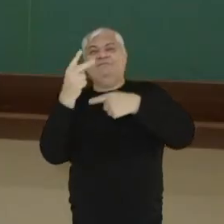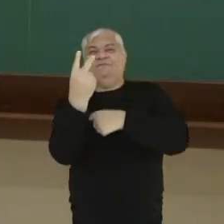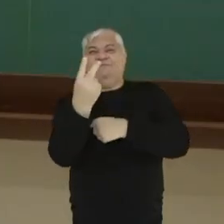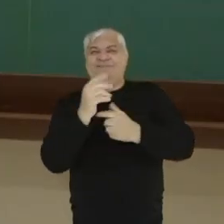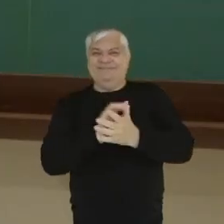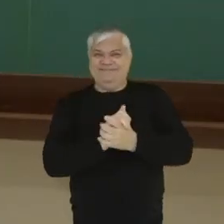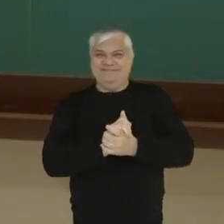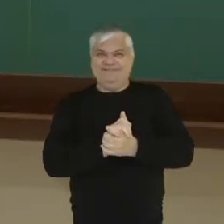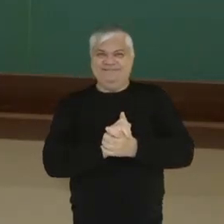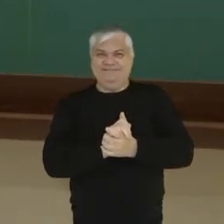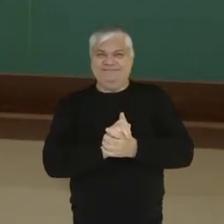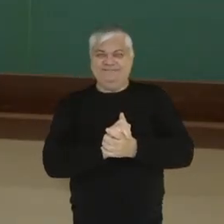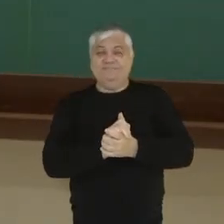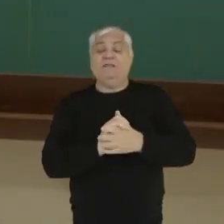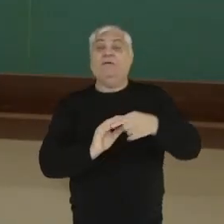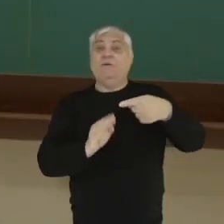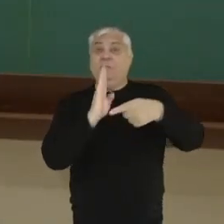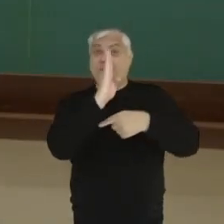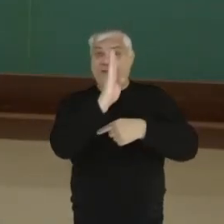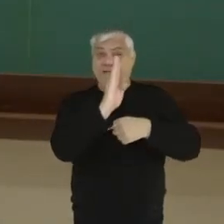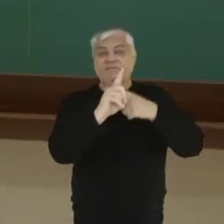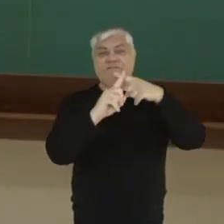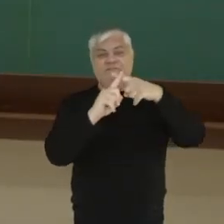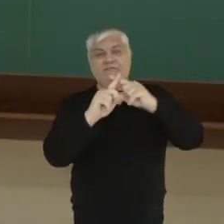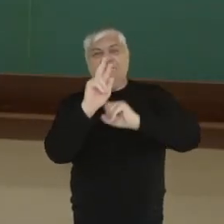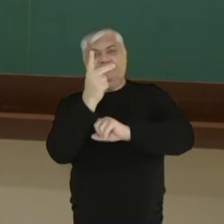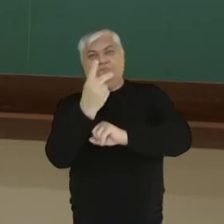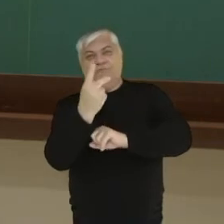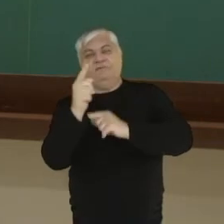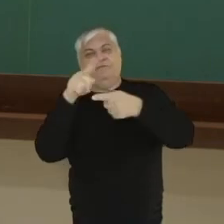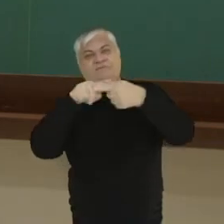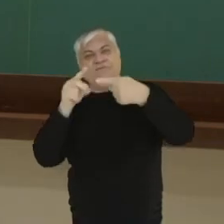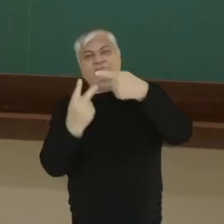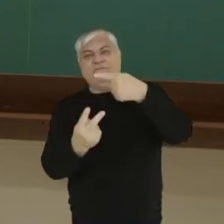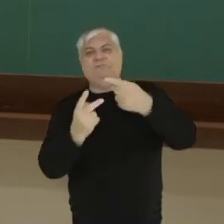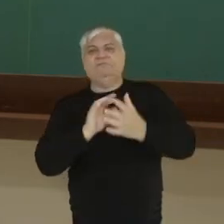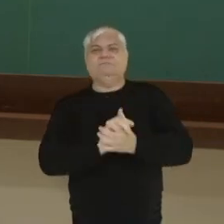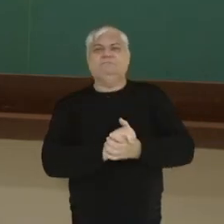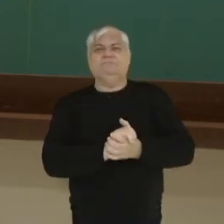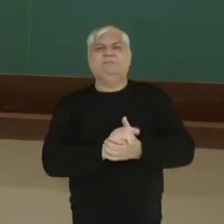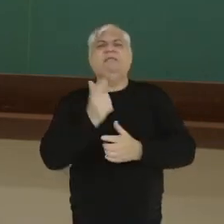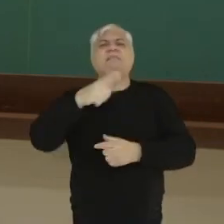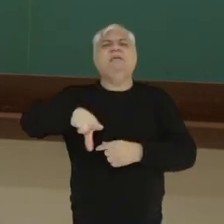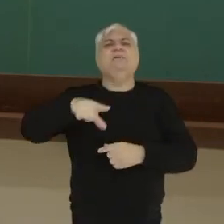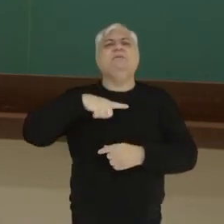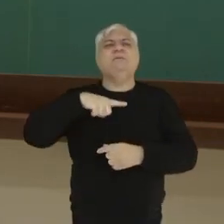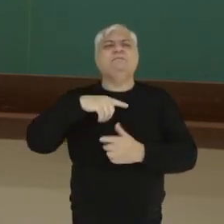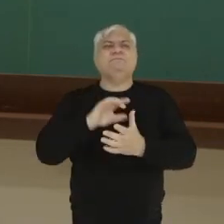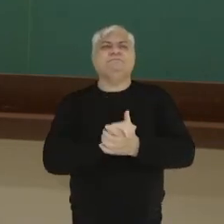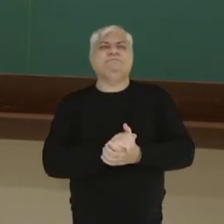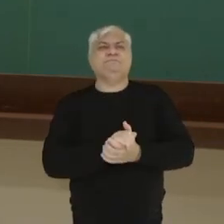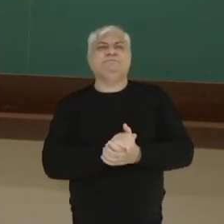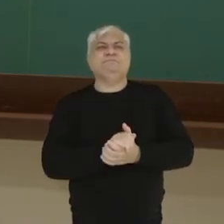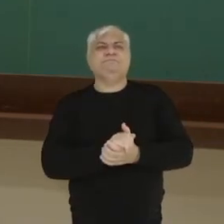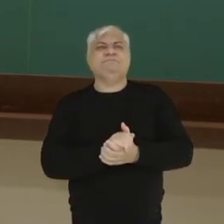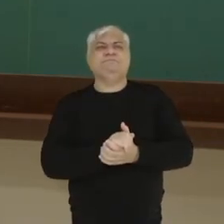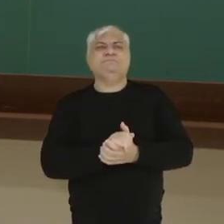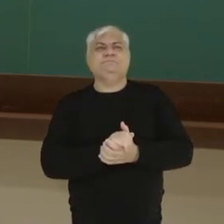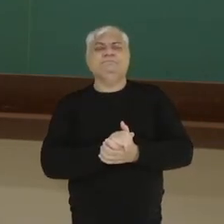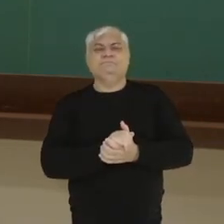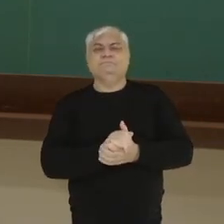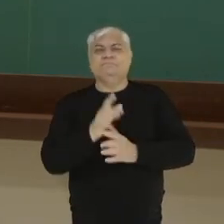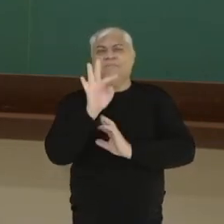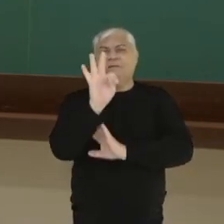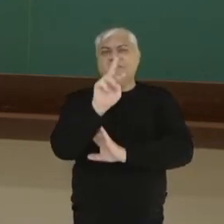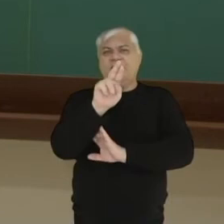2. Base vezes altura dividido por 2. O que mais que nós temos? Nós temos a área